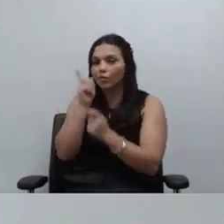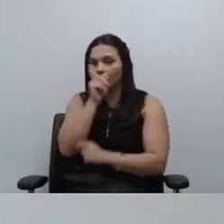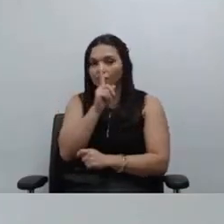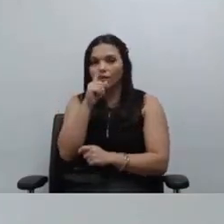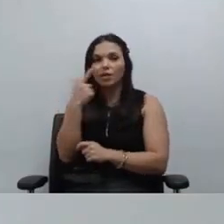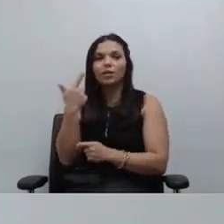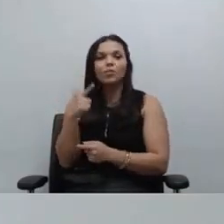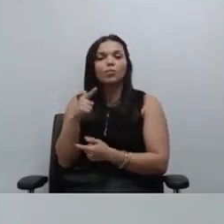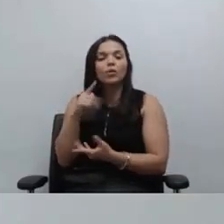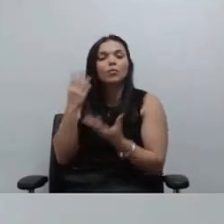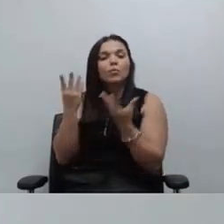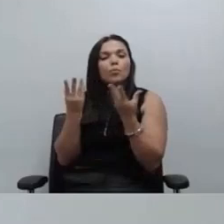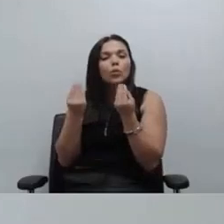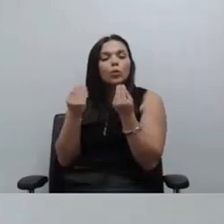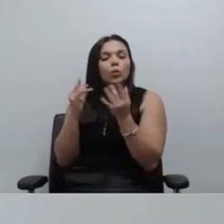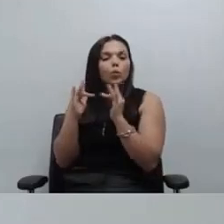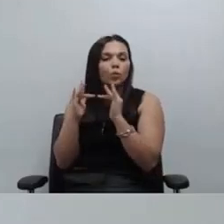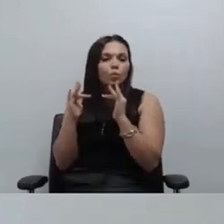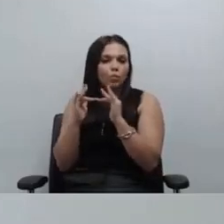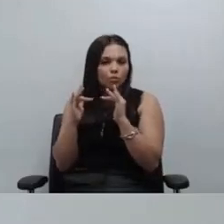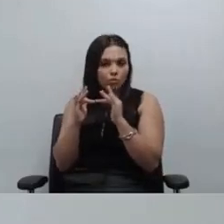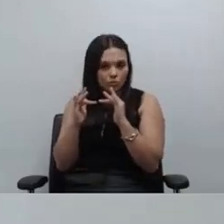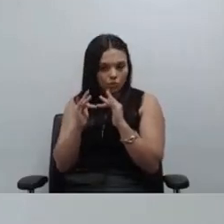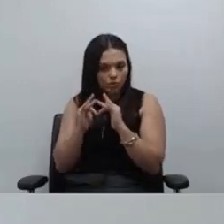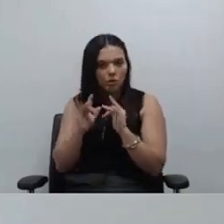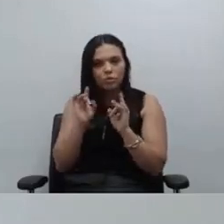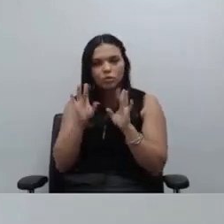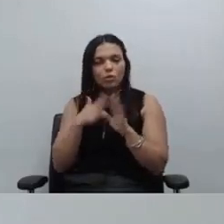seja melhor, era apenas essa minha sugestão.